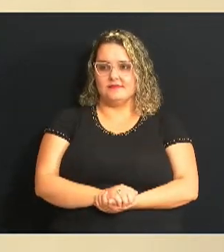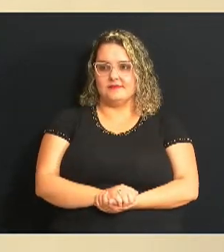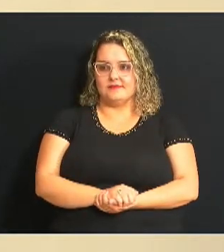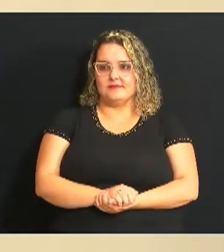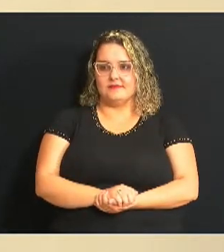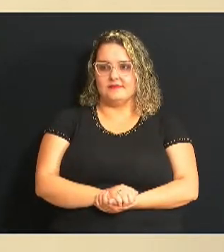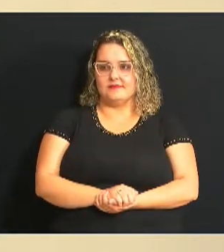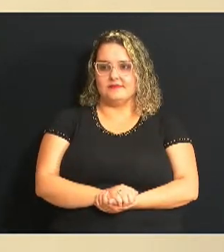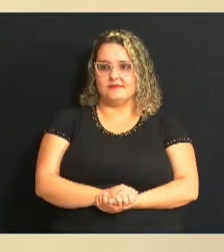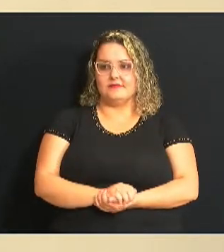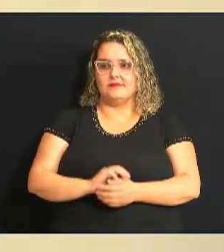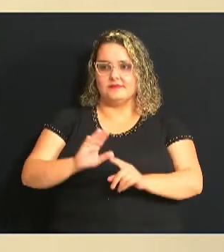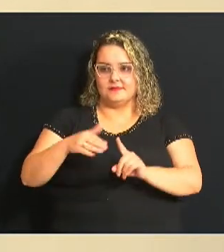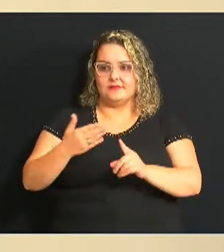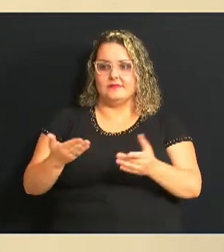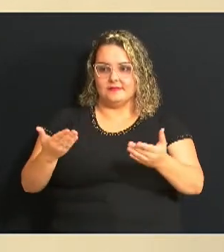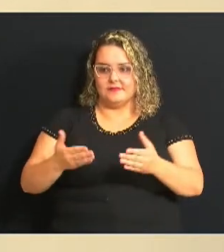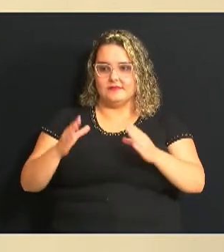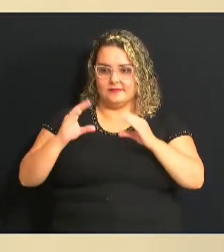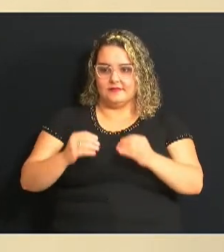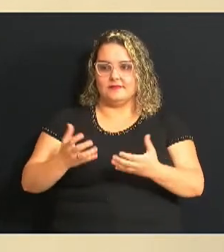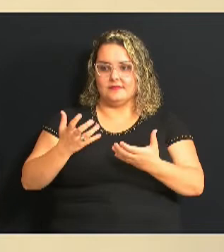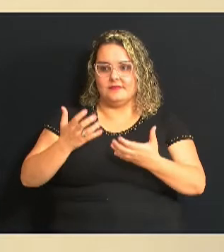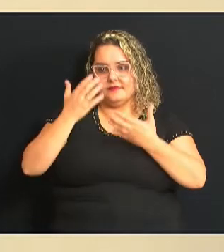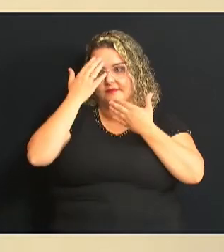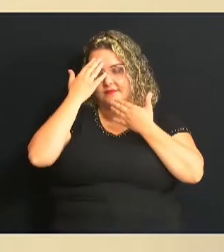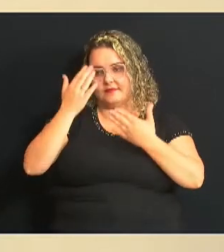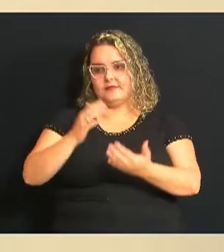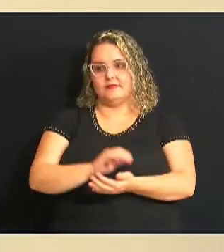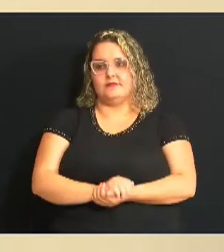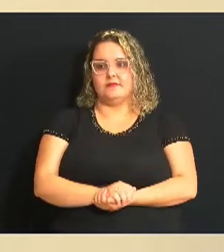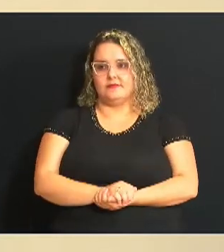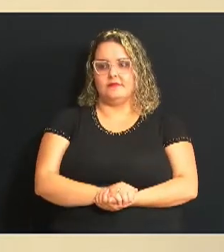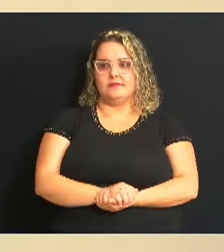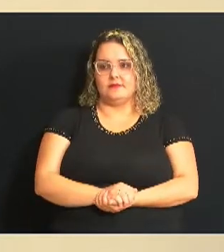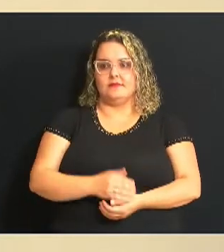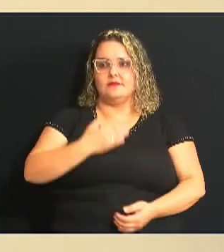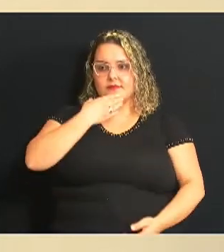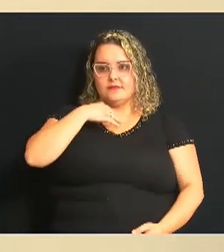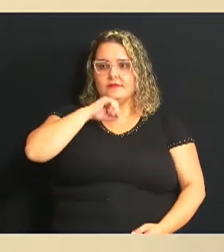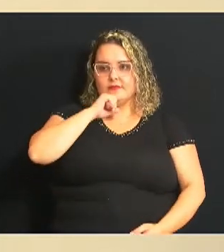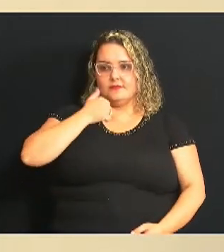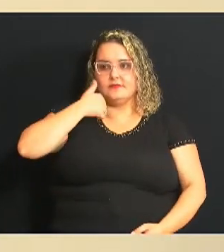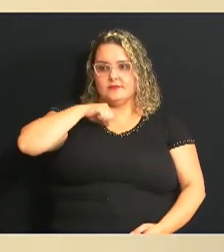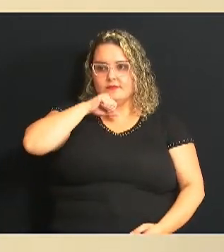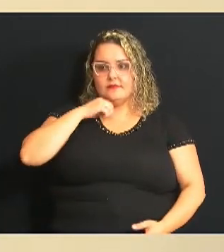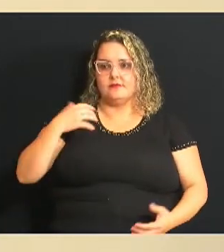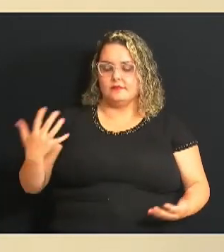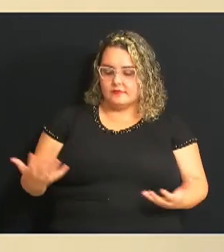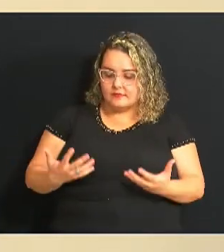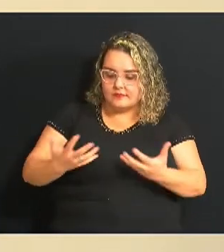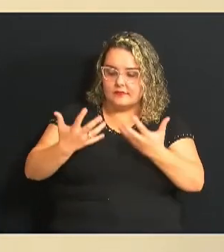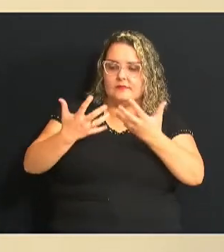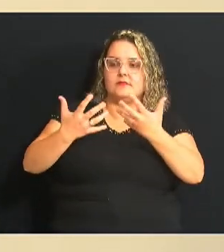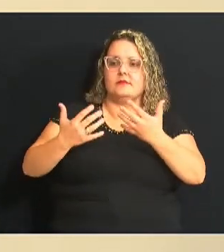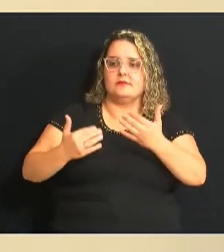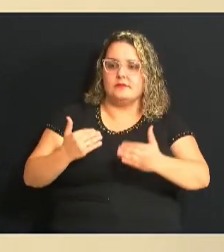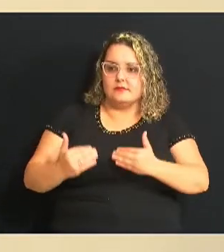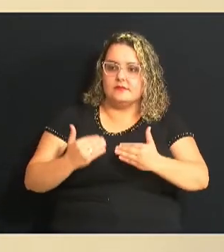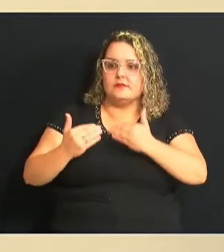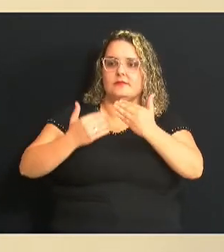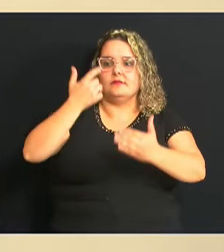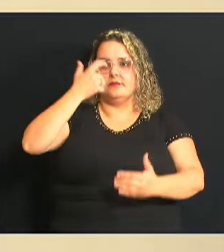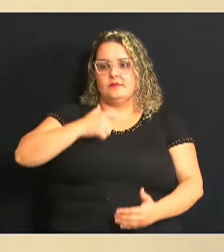com essa honraria nesta noite. Quero agradecer também aos meus pais, que me forjaram a ser esta pessoa que sou hoje. Meu